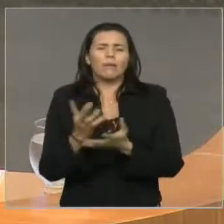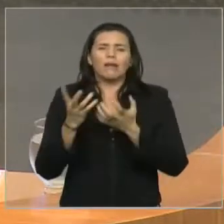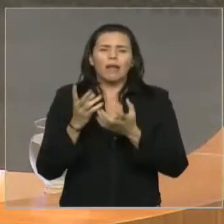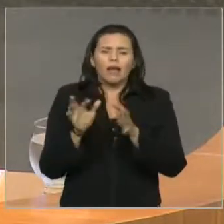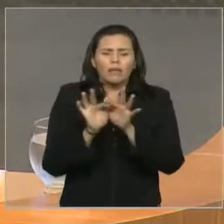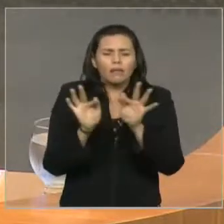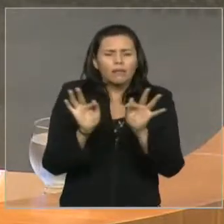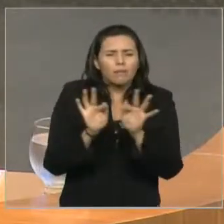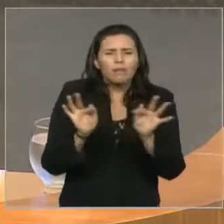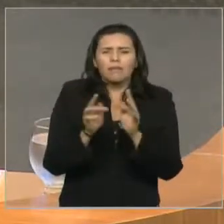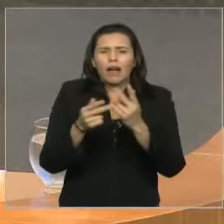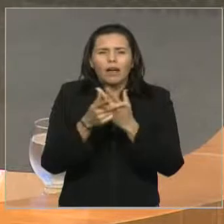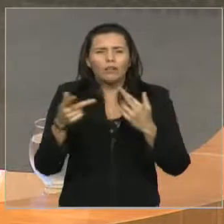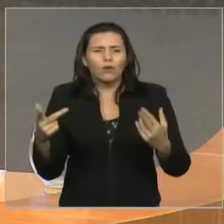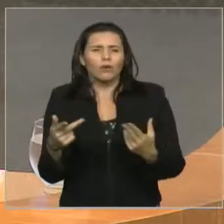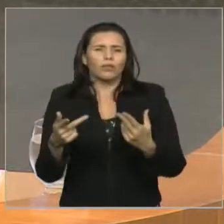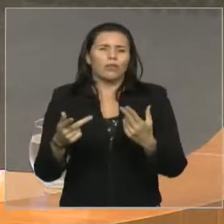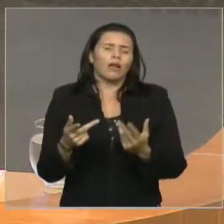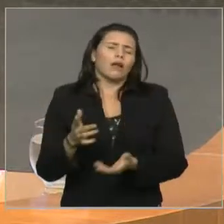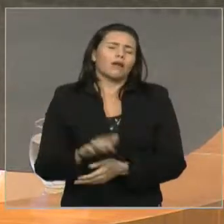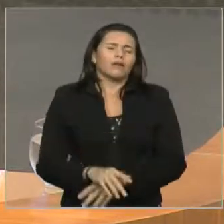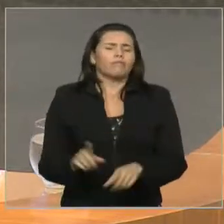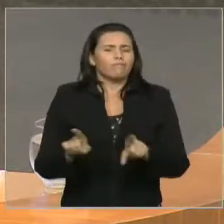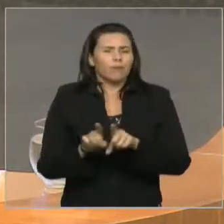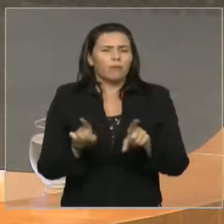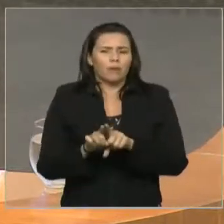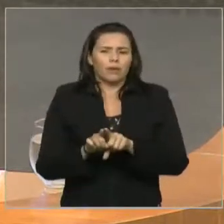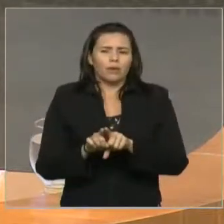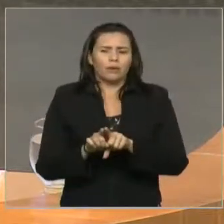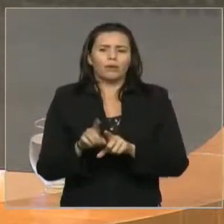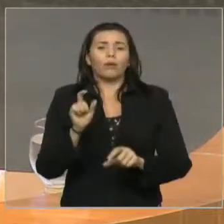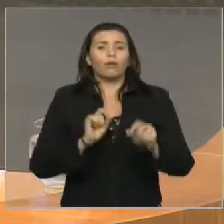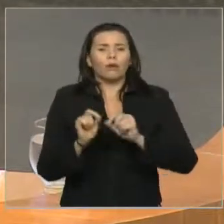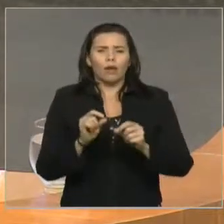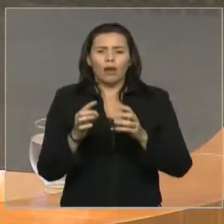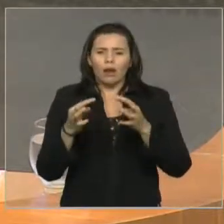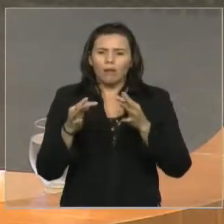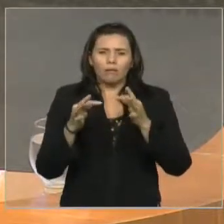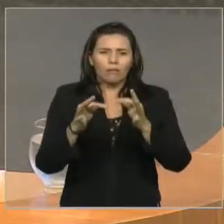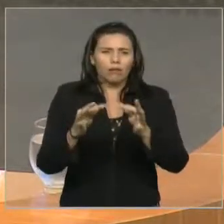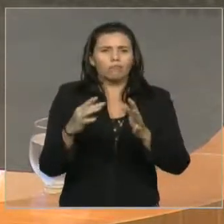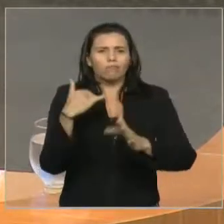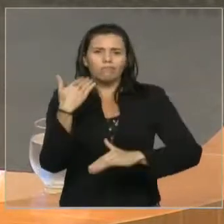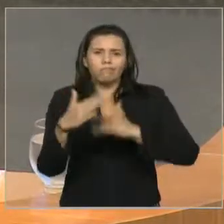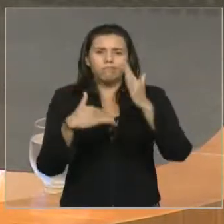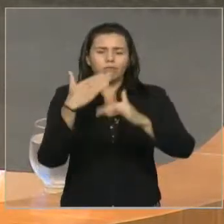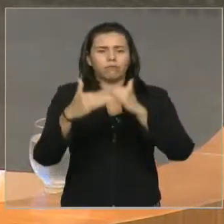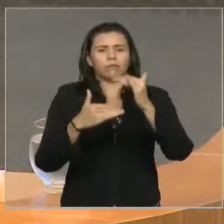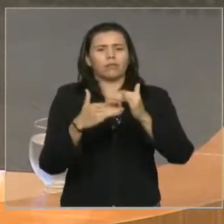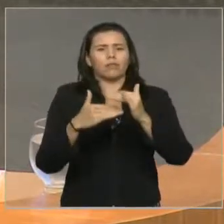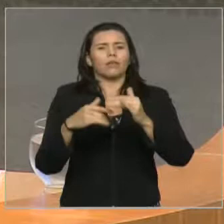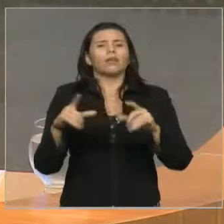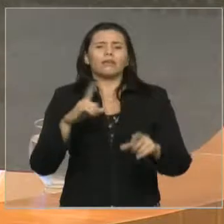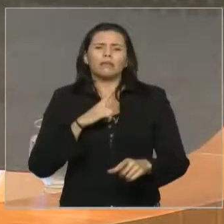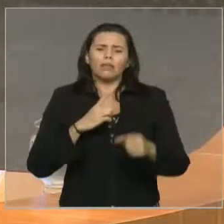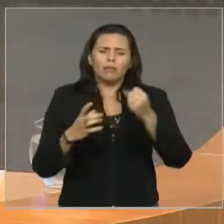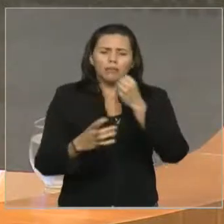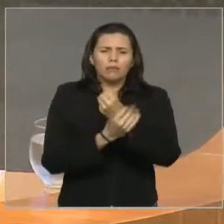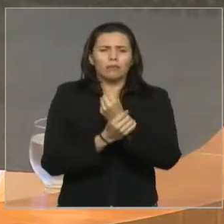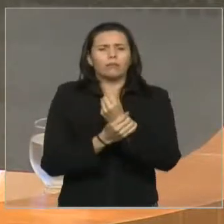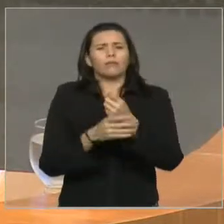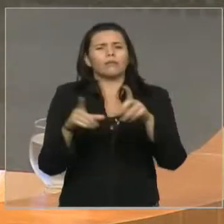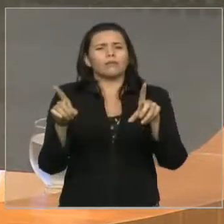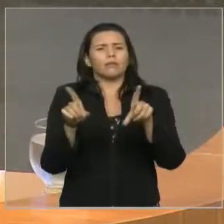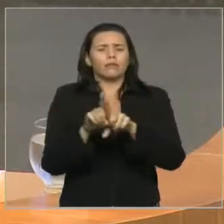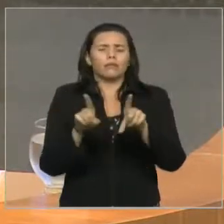sistemas tributário e aduaneiro, reconhecida pela efetividade na gestão tributária e pela segurança e agilidade no comércio